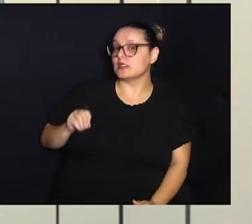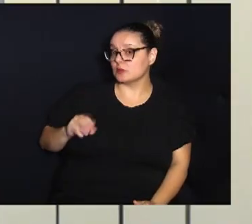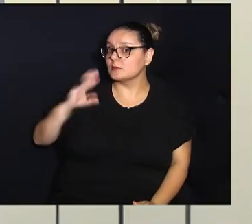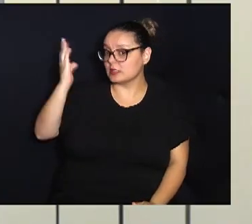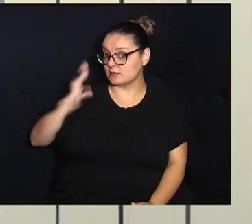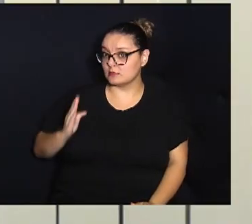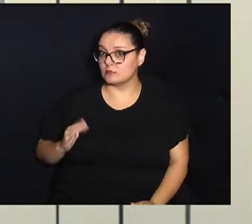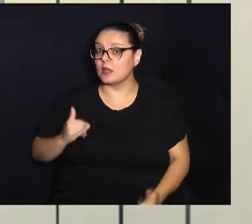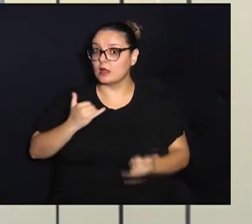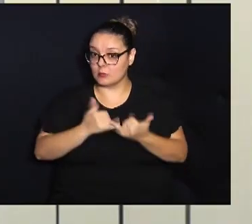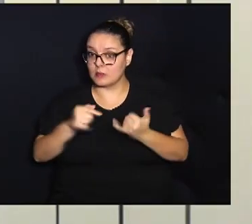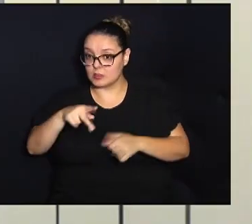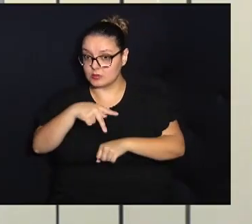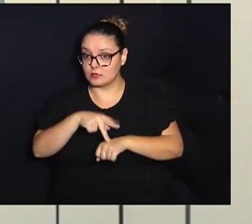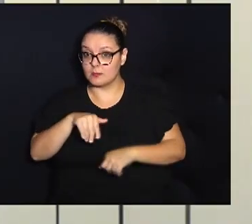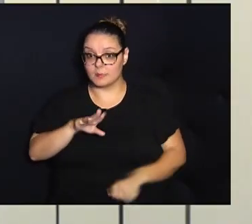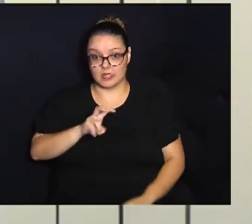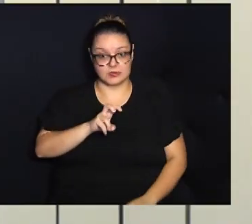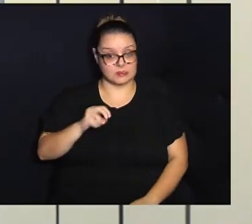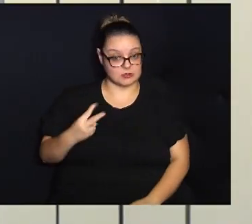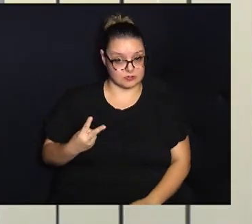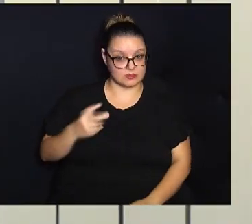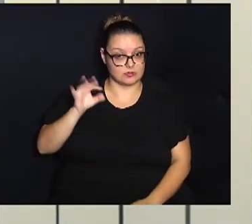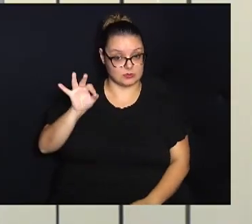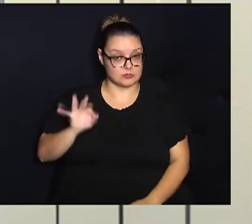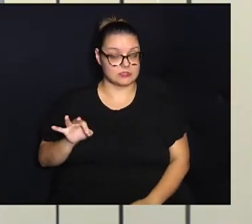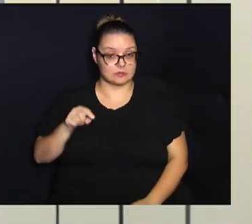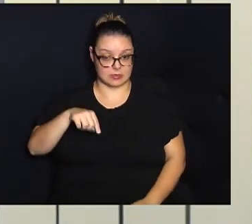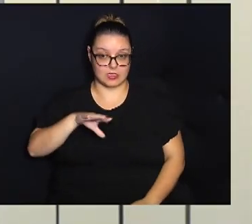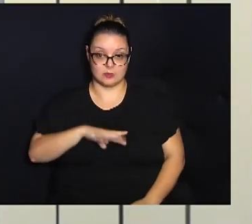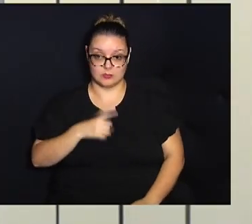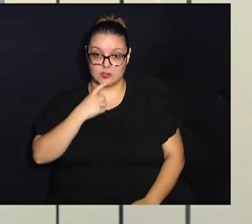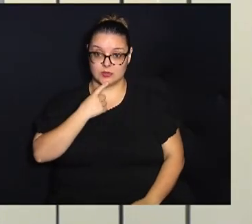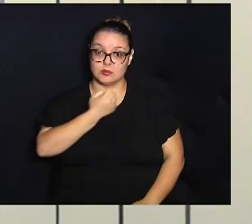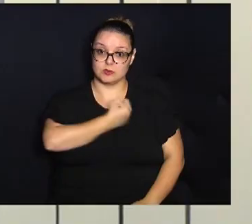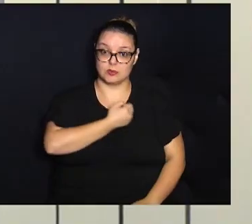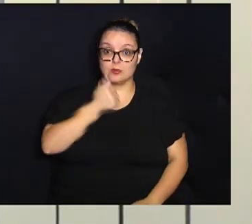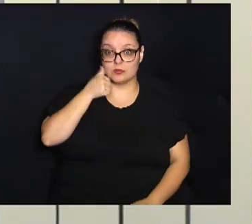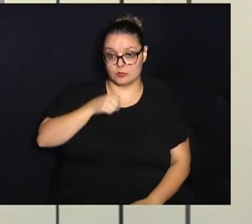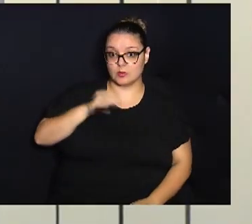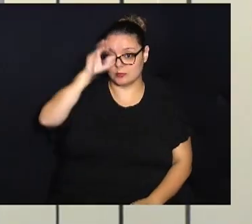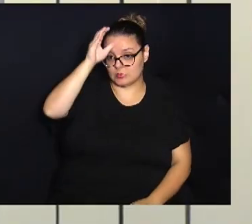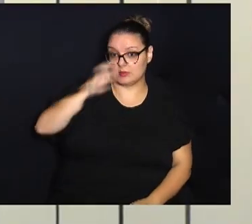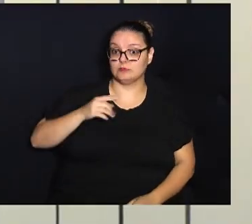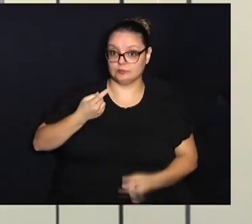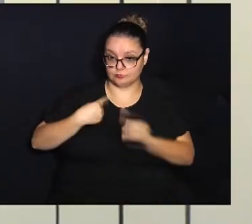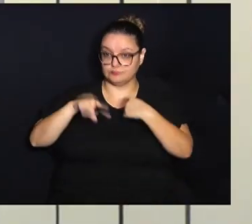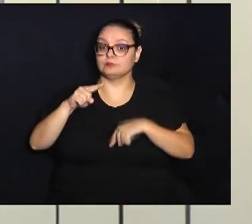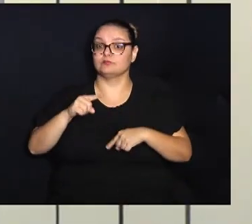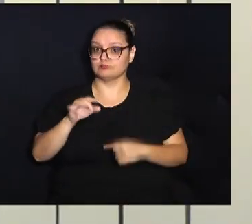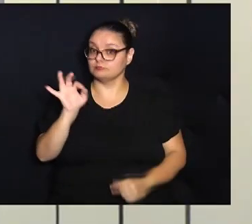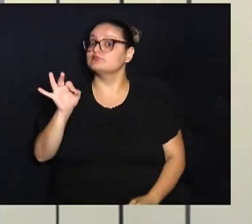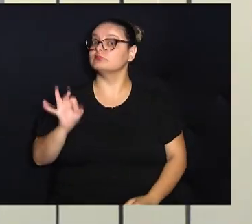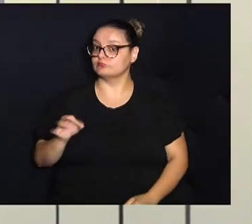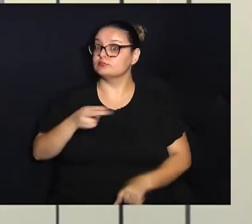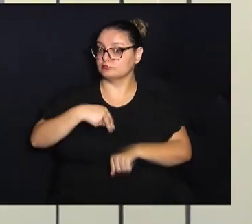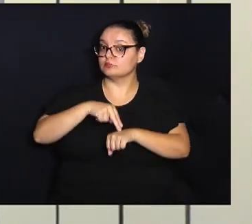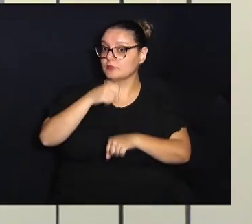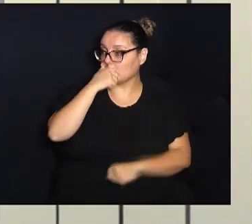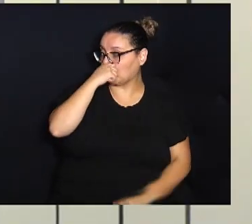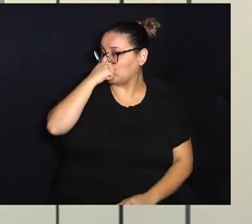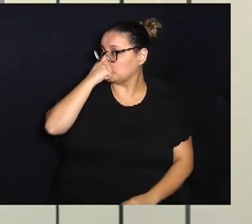país é de mais de 52%. Em Campinas, o número de eleitoras supera o percentual nacional.